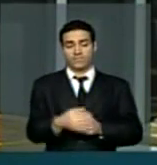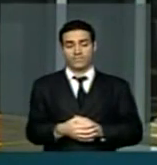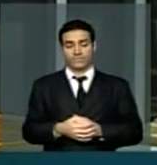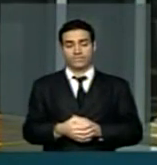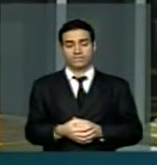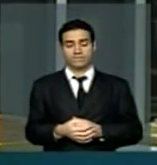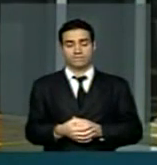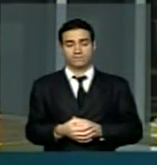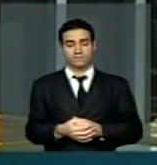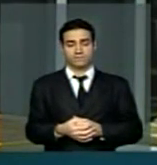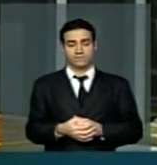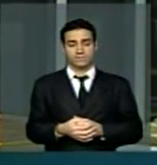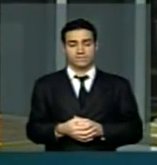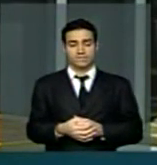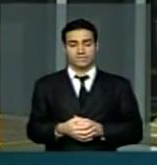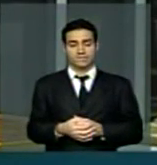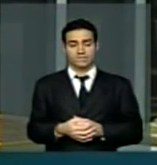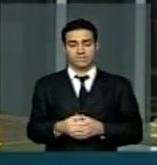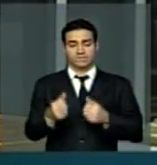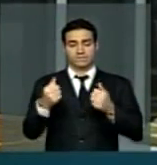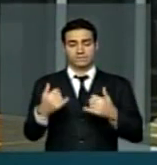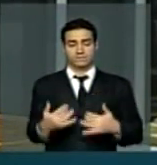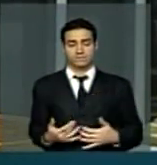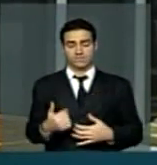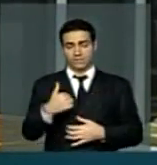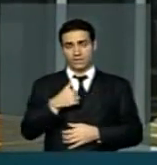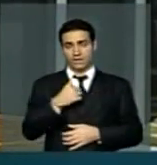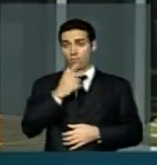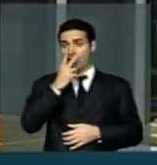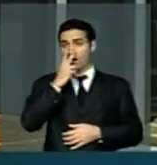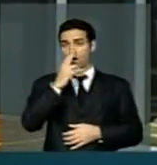sobre o que eu acho